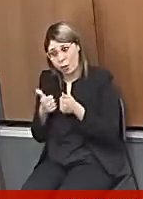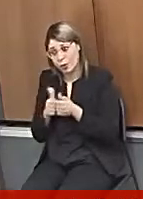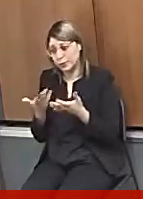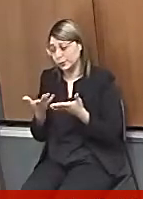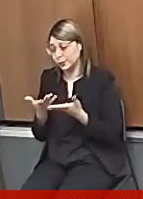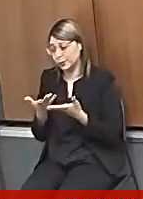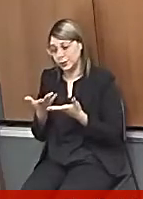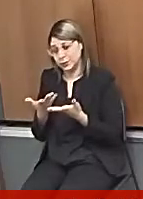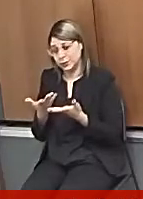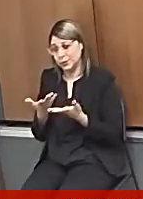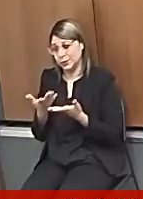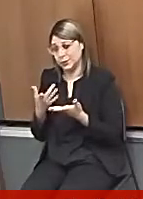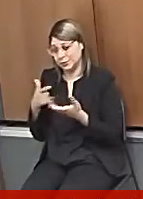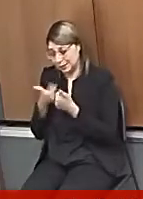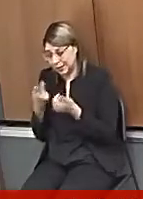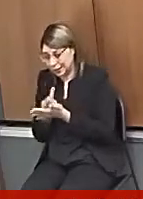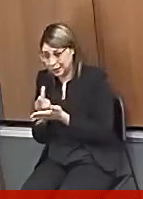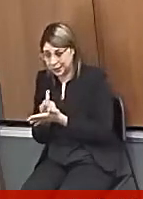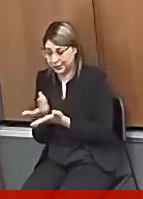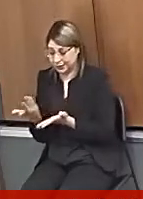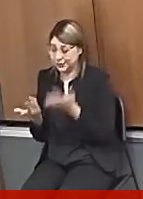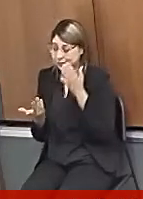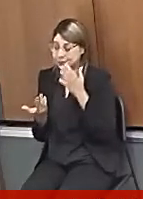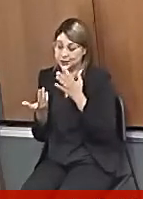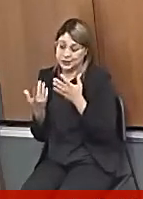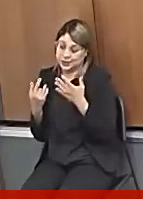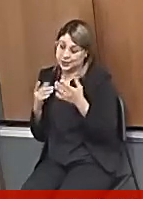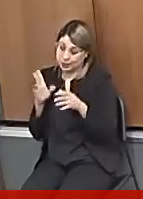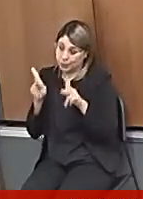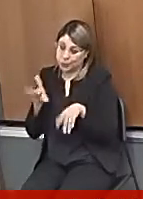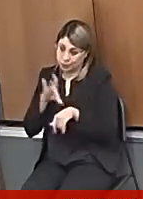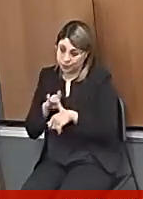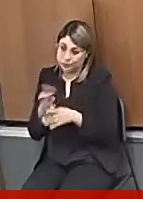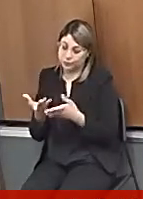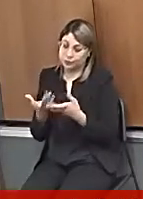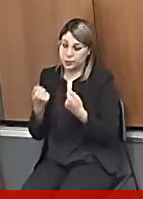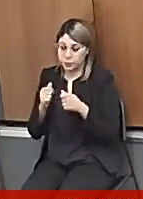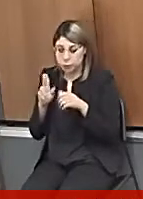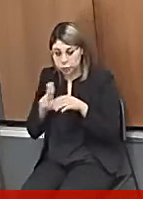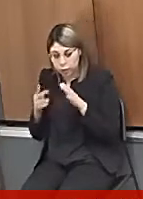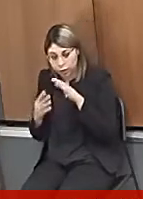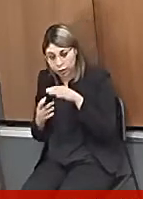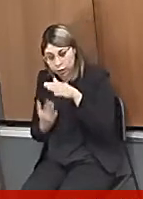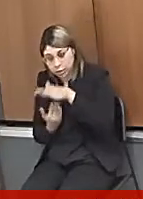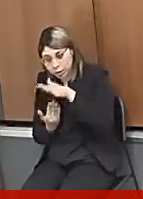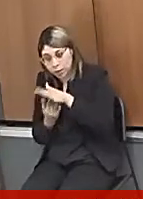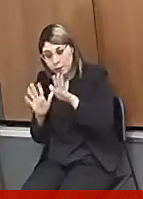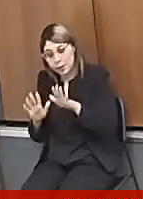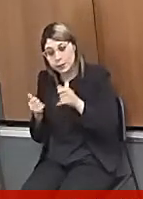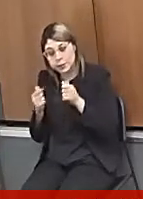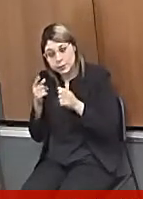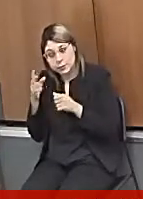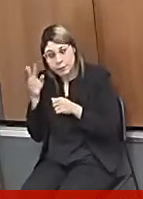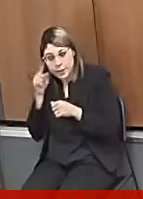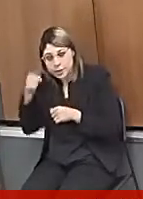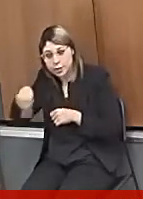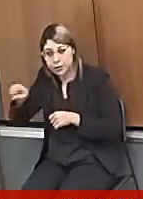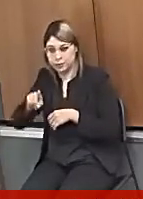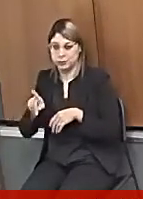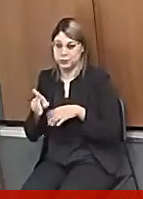doentes não é é desumano usem o tempo mas usa e pensando neles também